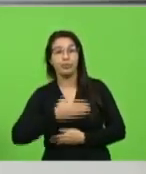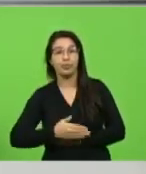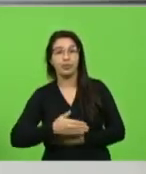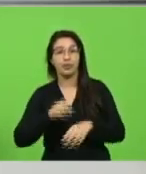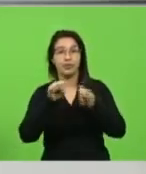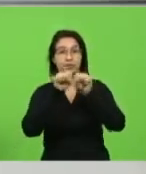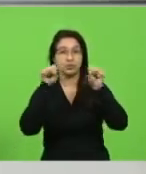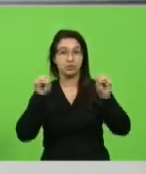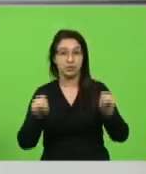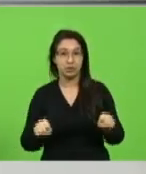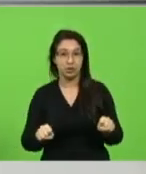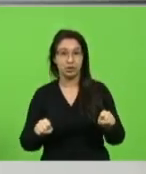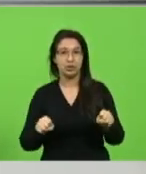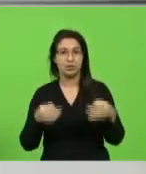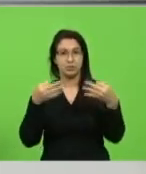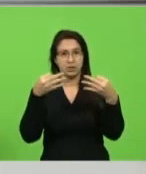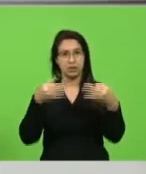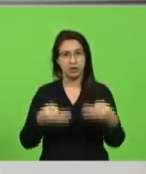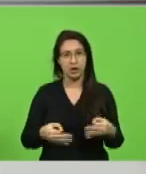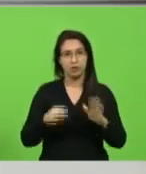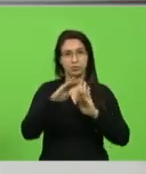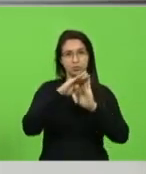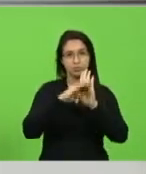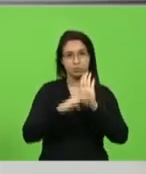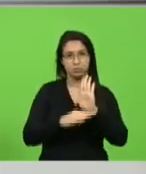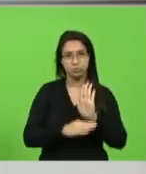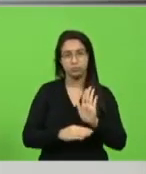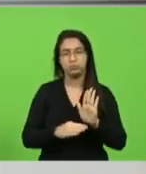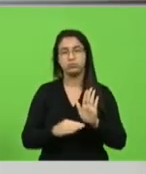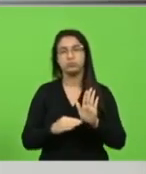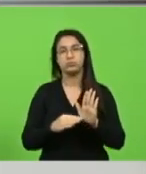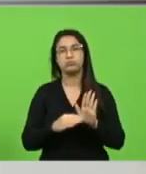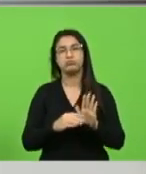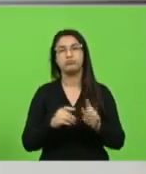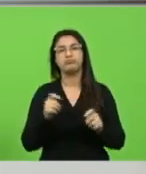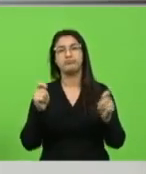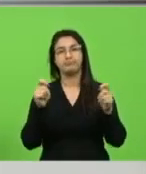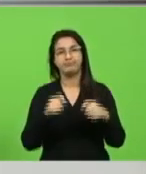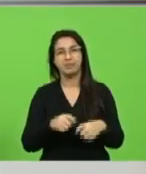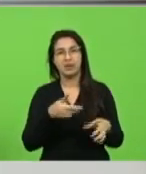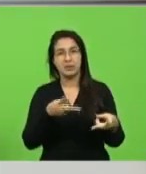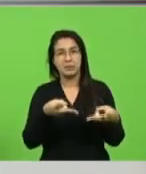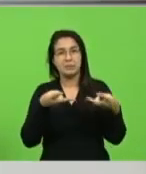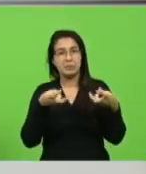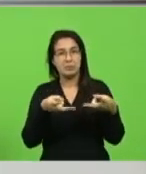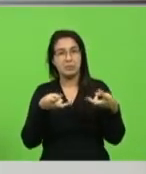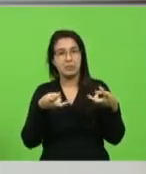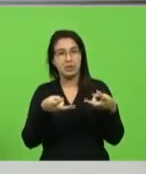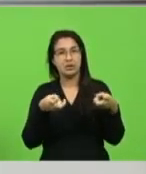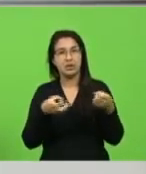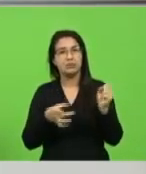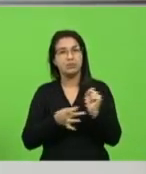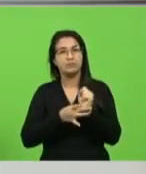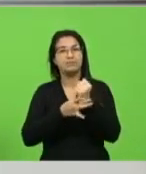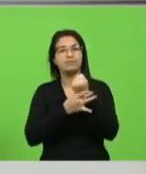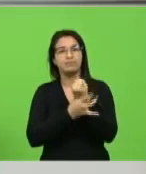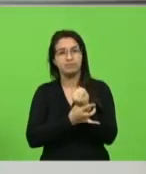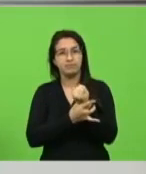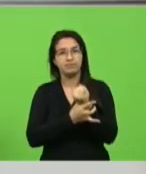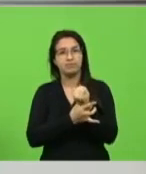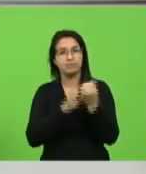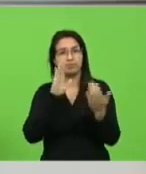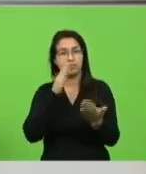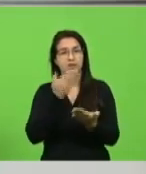e coerente de dados que permitem alcançar de forma segura a